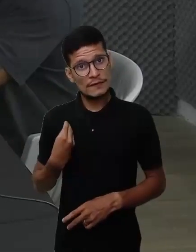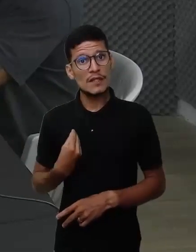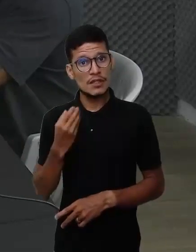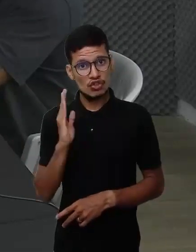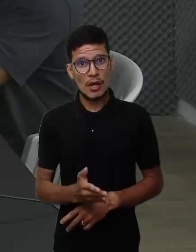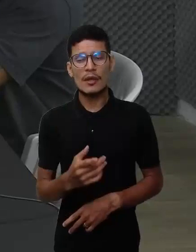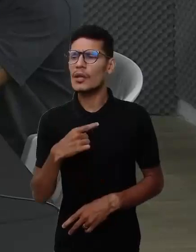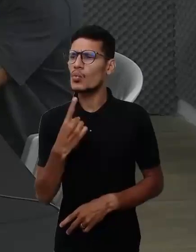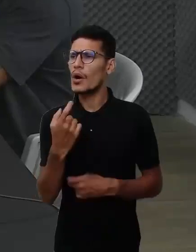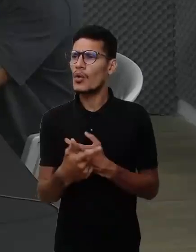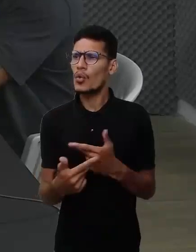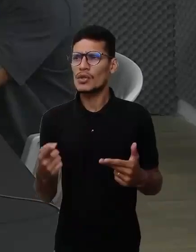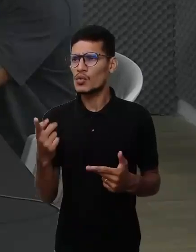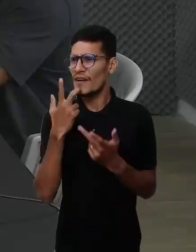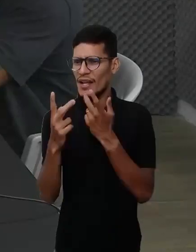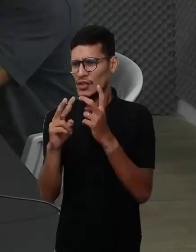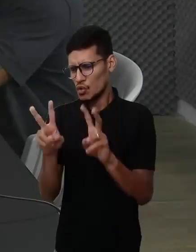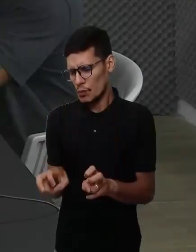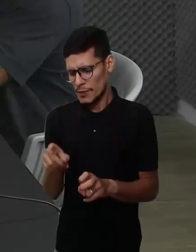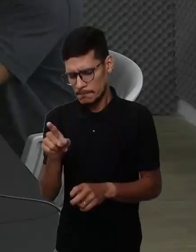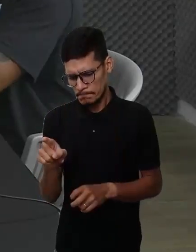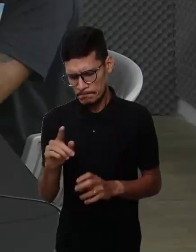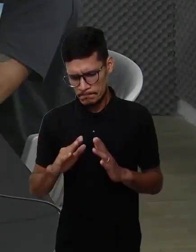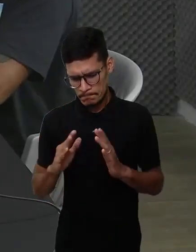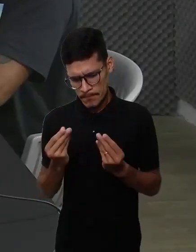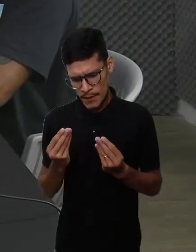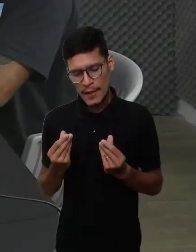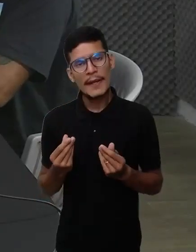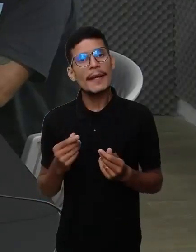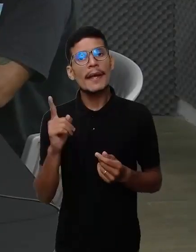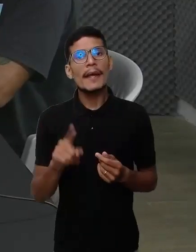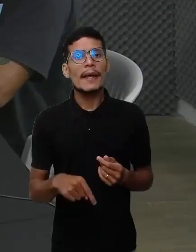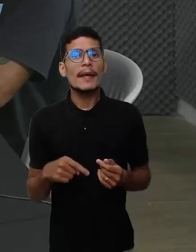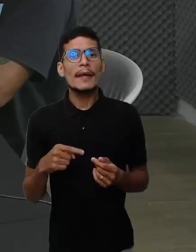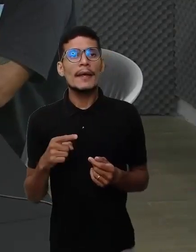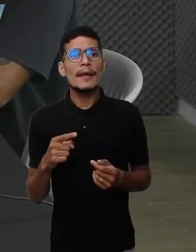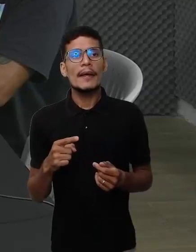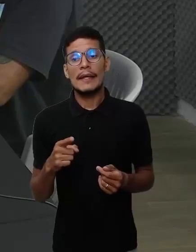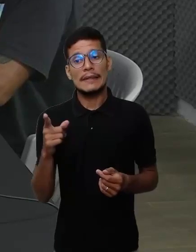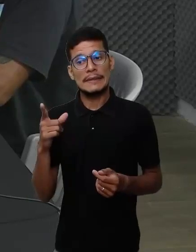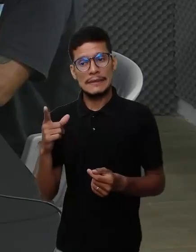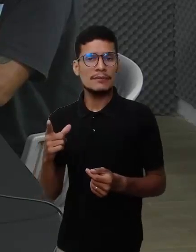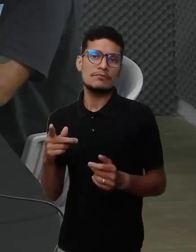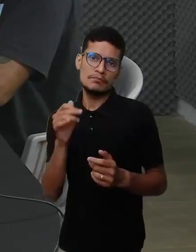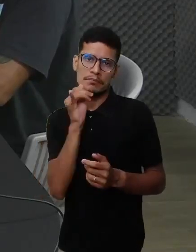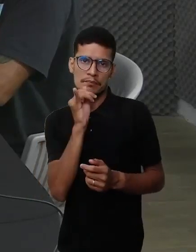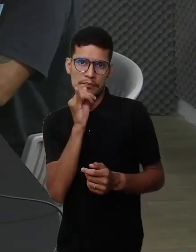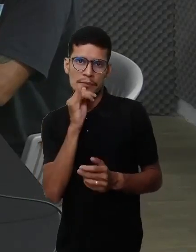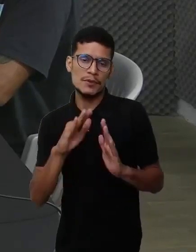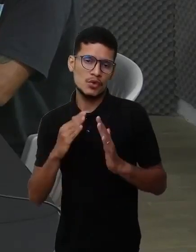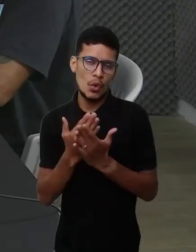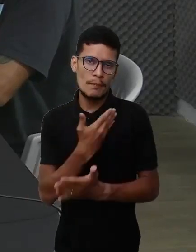coisa aí, Ivan, é quando você fala sobre escola, a gente sabe que esse buraco entre escolas públicas e